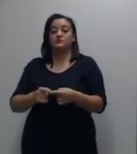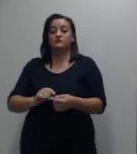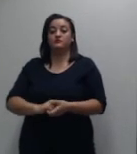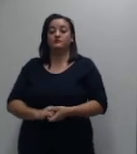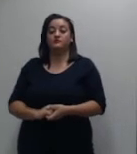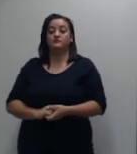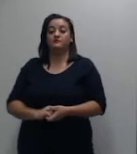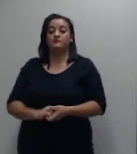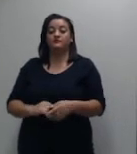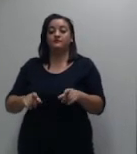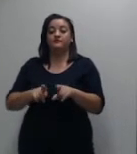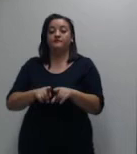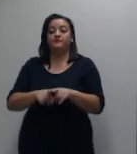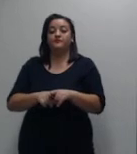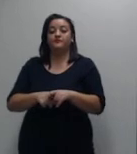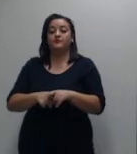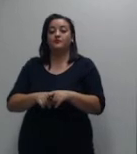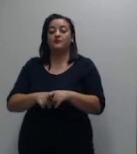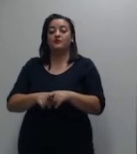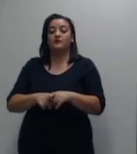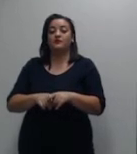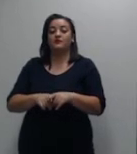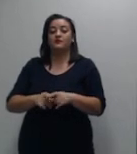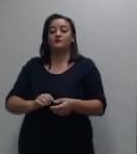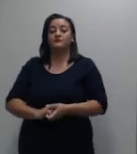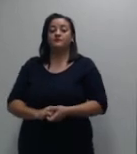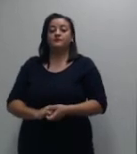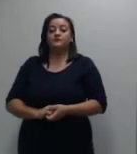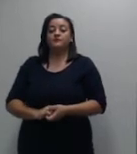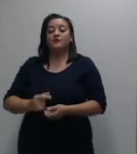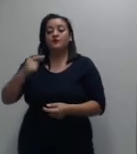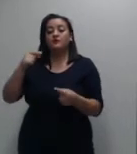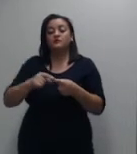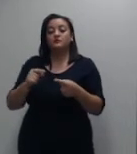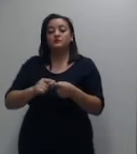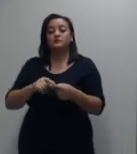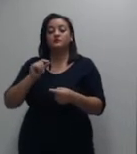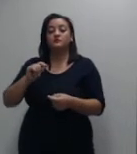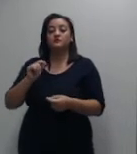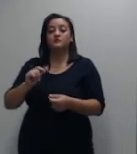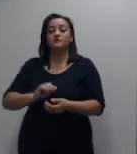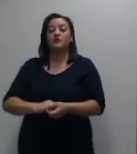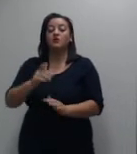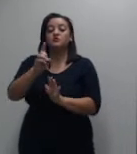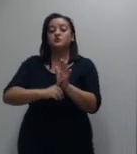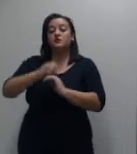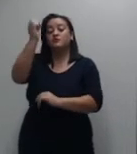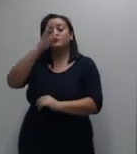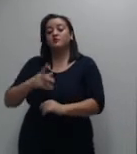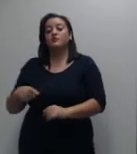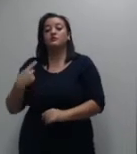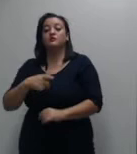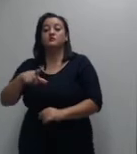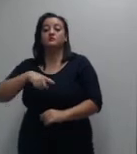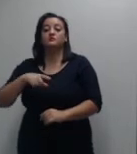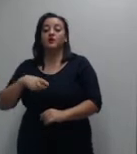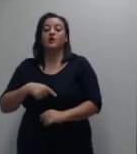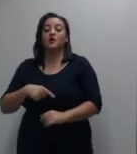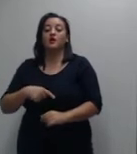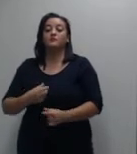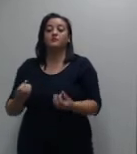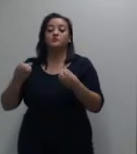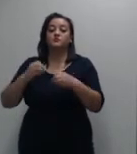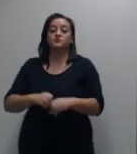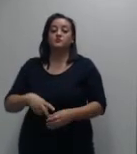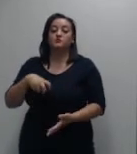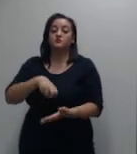outra corrente e as também precedem o sentido de que o direito brasileiro nós temos os danos punitivos